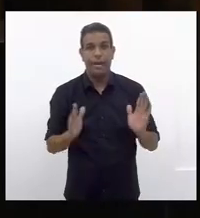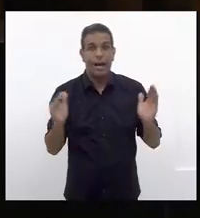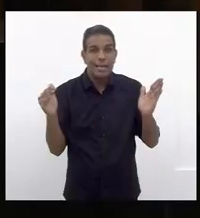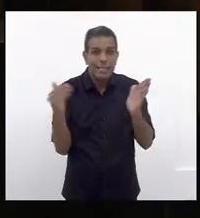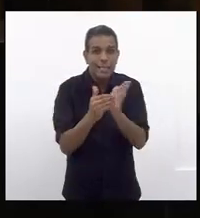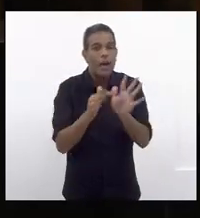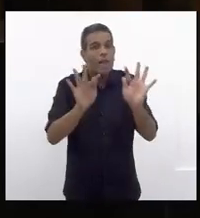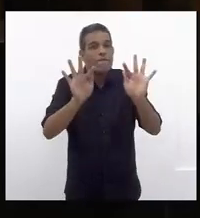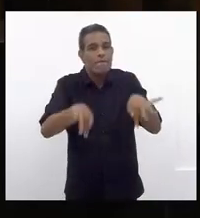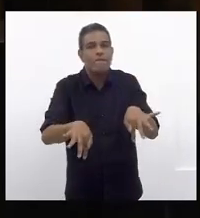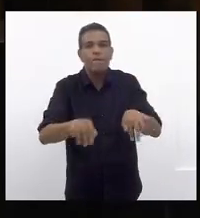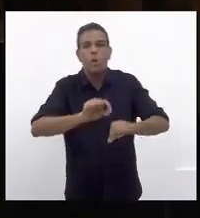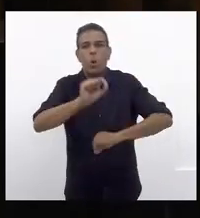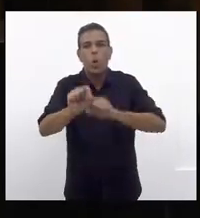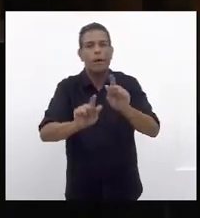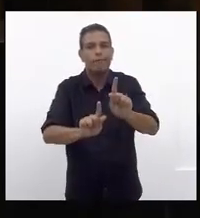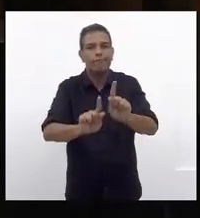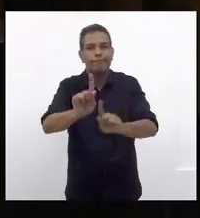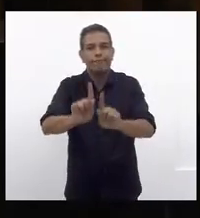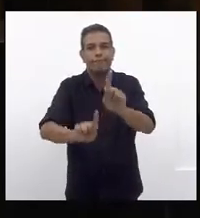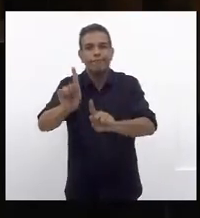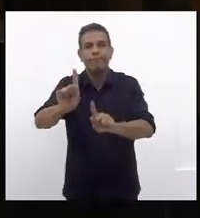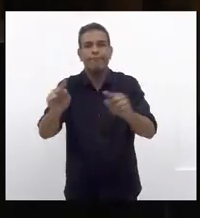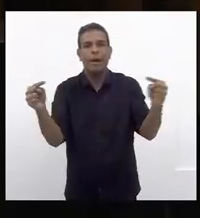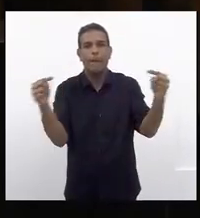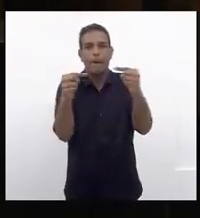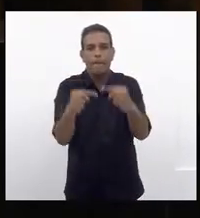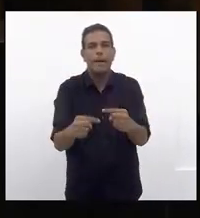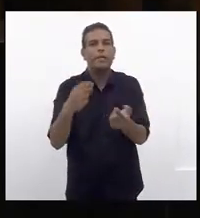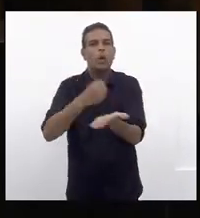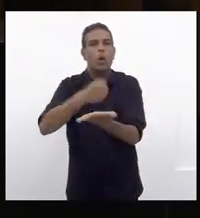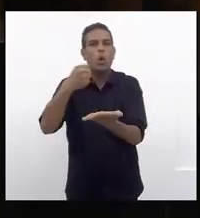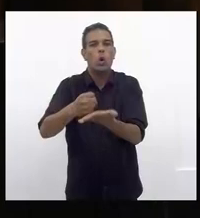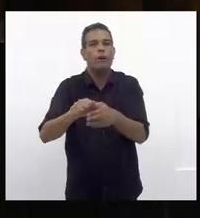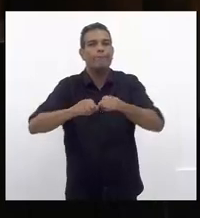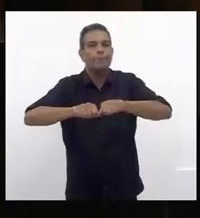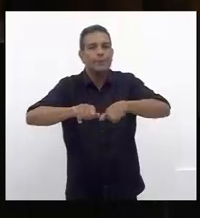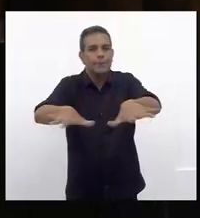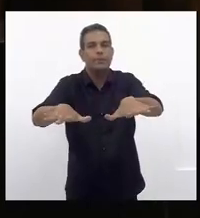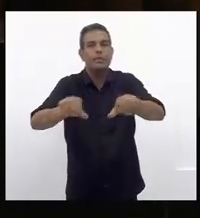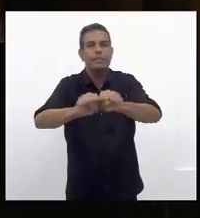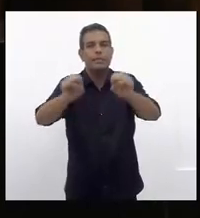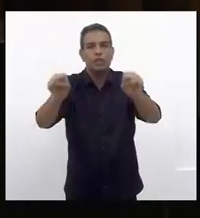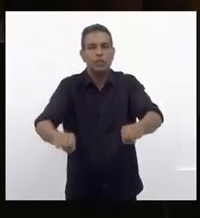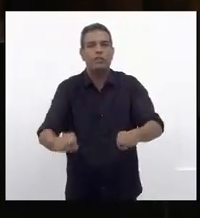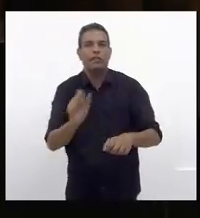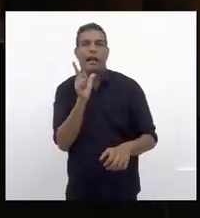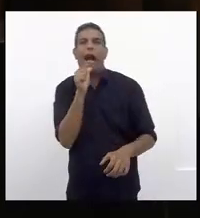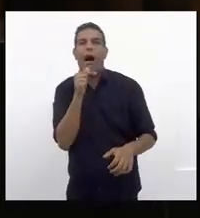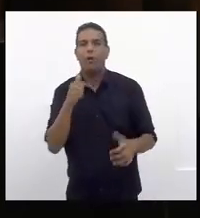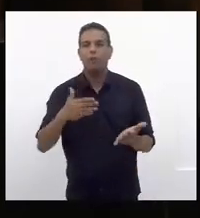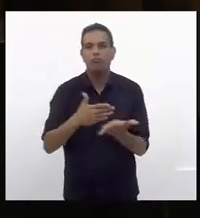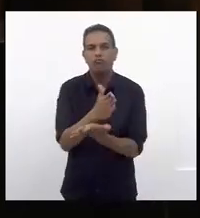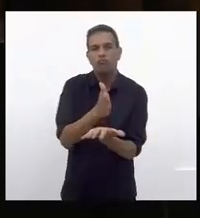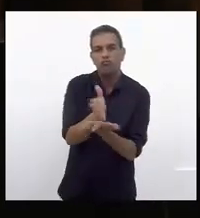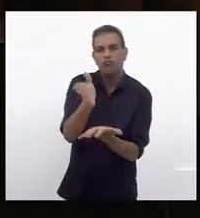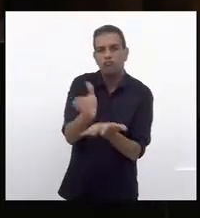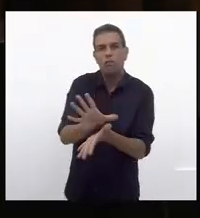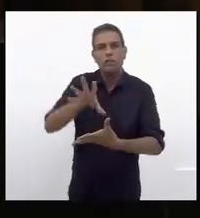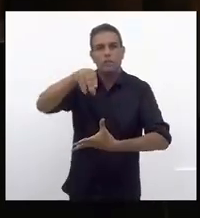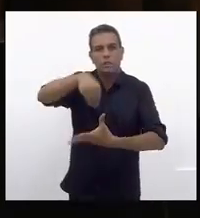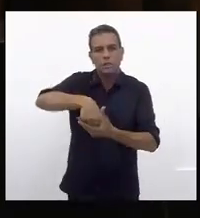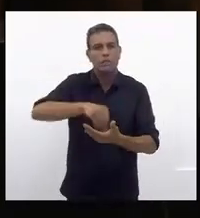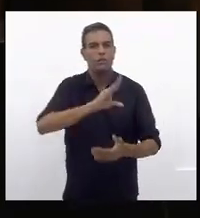se conclua a ampliação da captação, adução e distribuição do sistema de abastecimento de água da